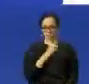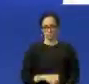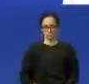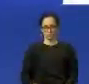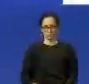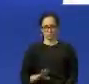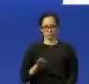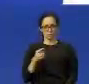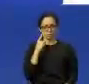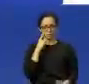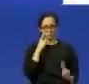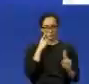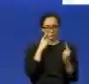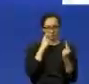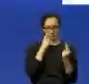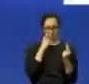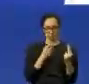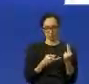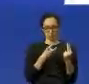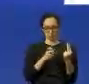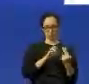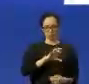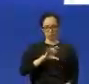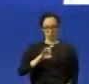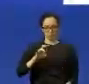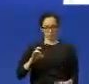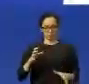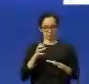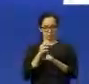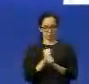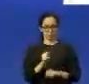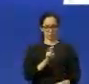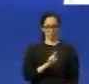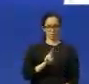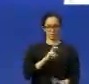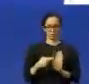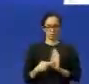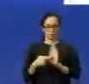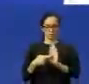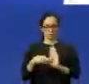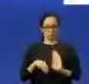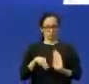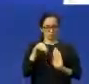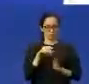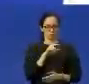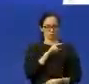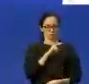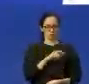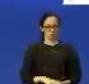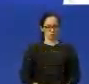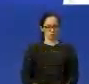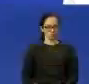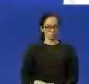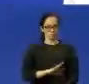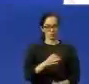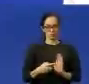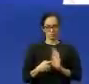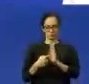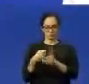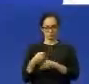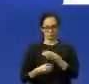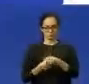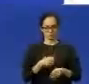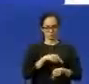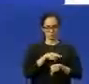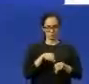a partir de H, cada unidade sobre o eixo vertical representa 1 metro aí, no gráfico, né? Foi informado que entre 15 e